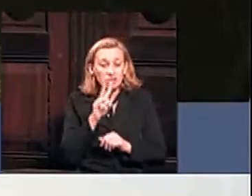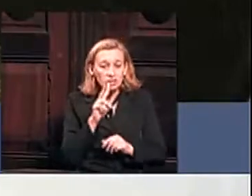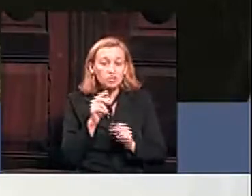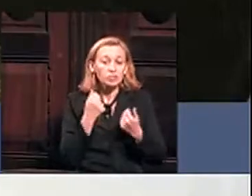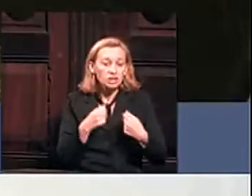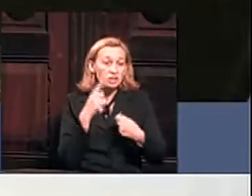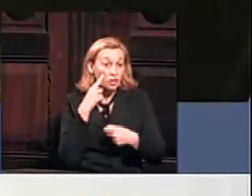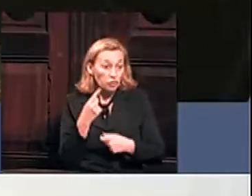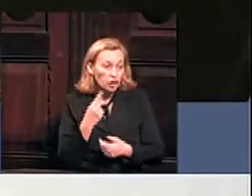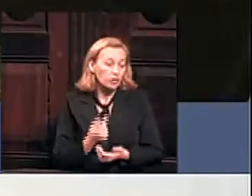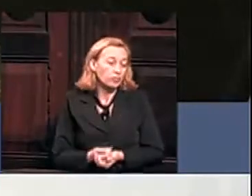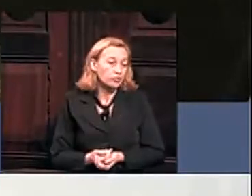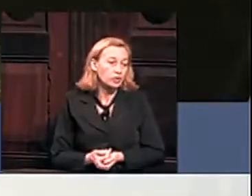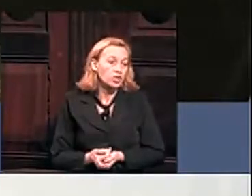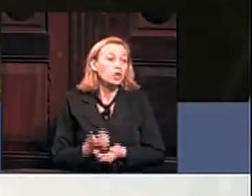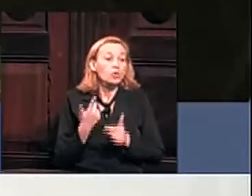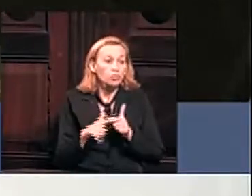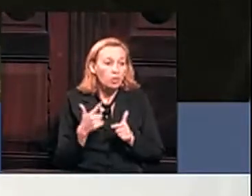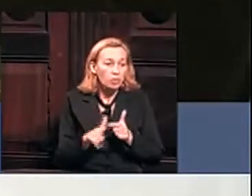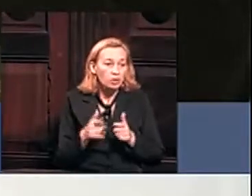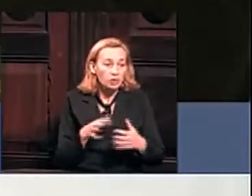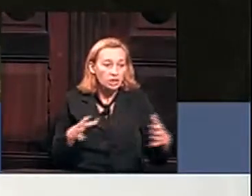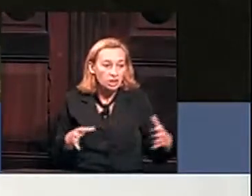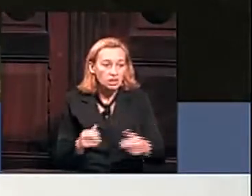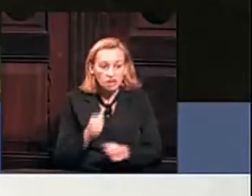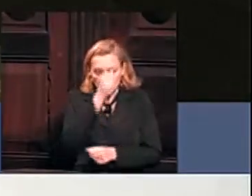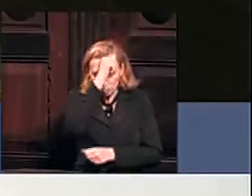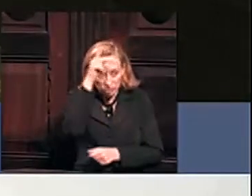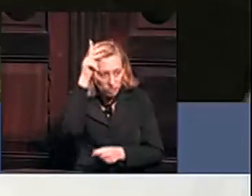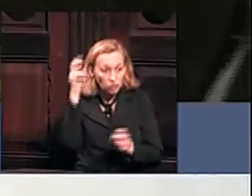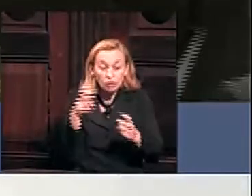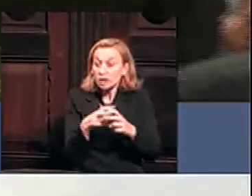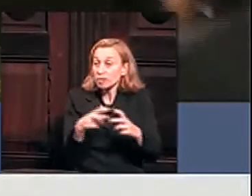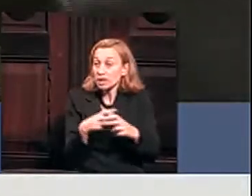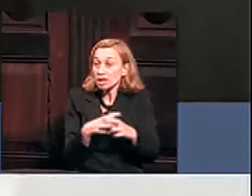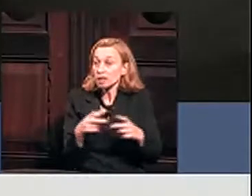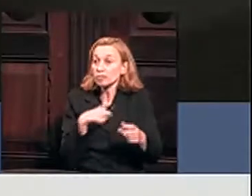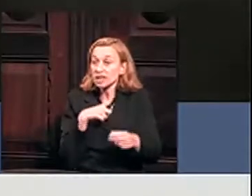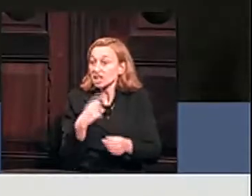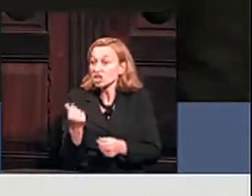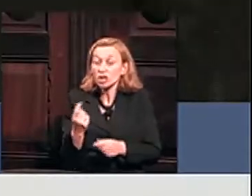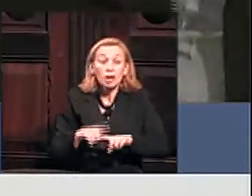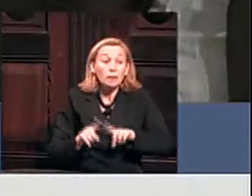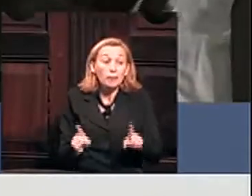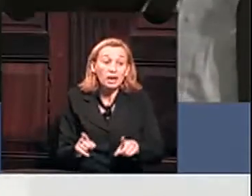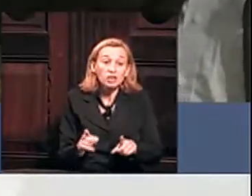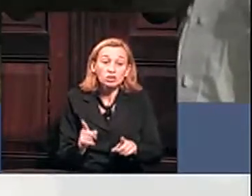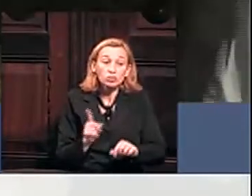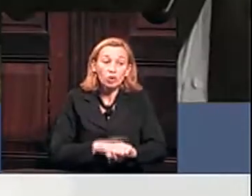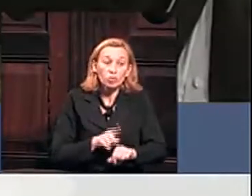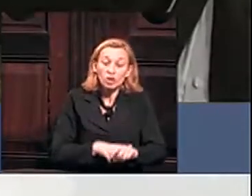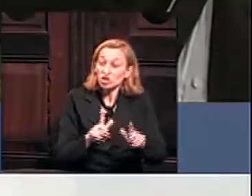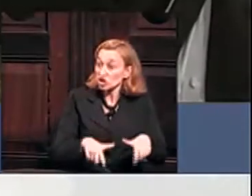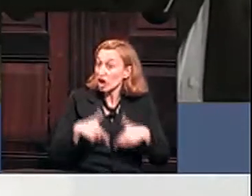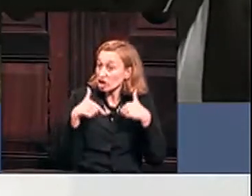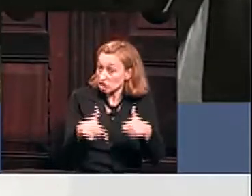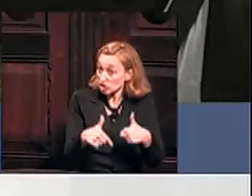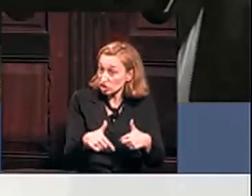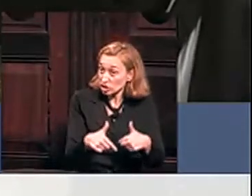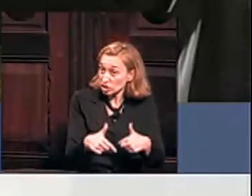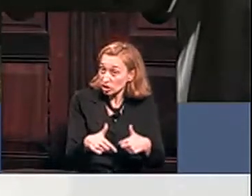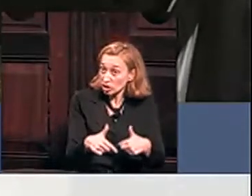das pessoas. O grande problema é que as prefeituras brigam para ter o recurso. Mas, na hora de levar o equipamento público